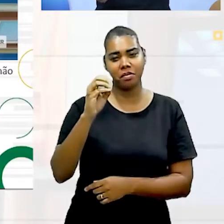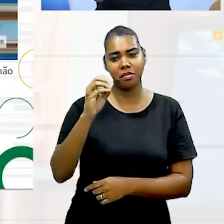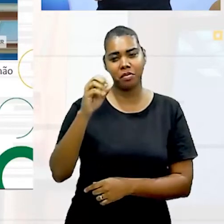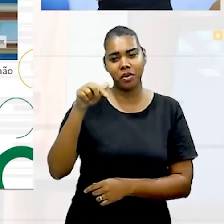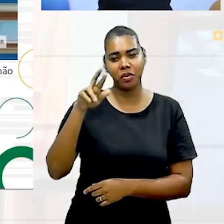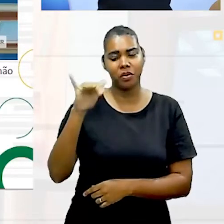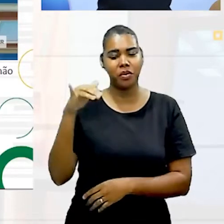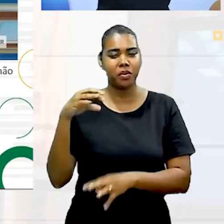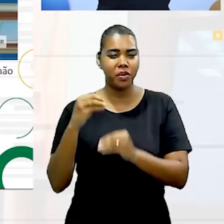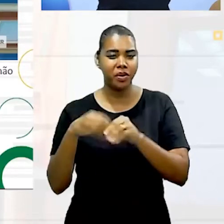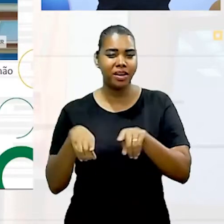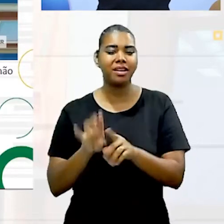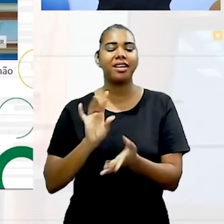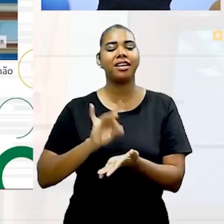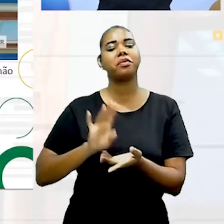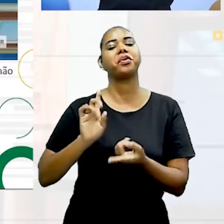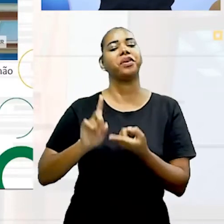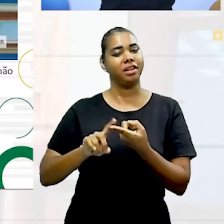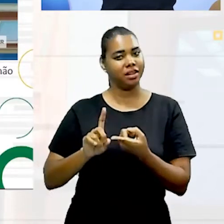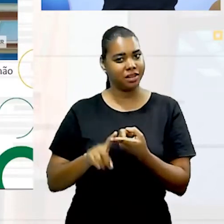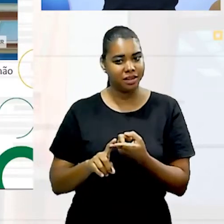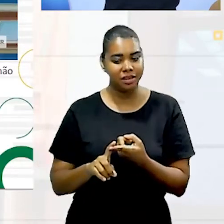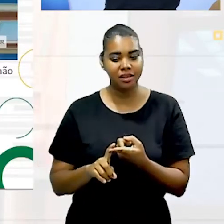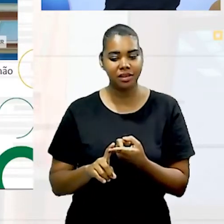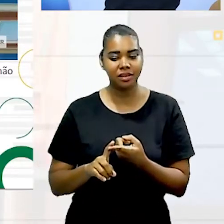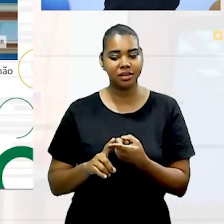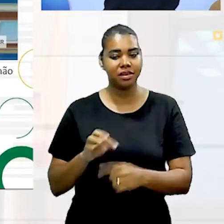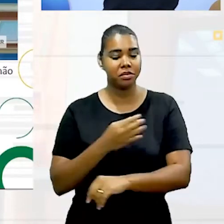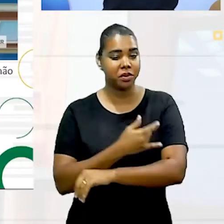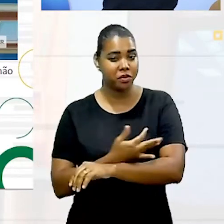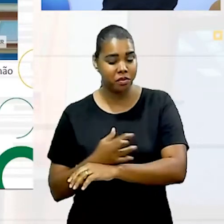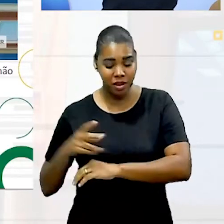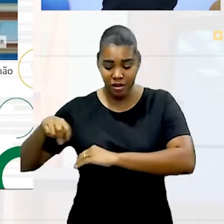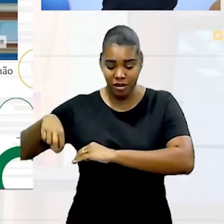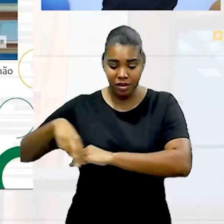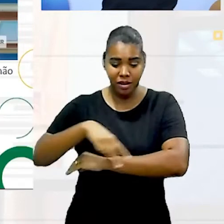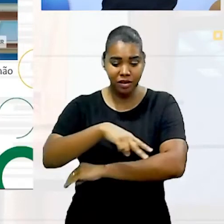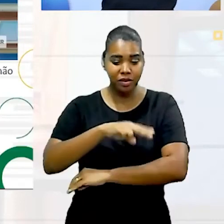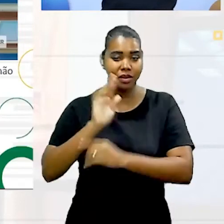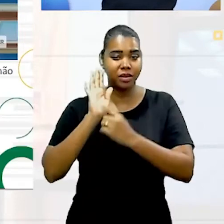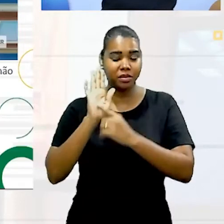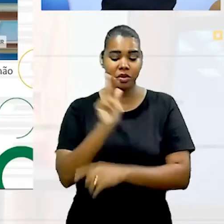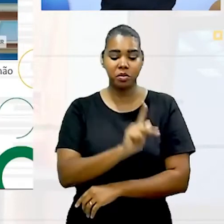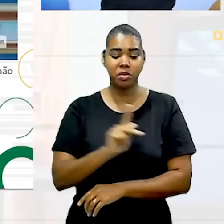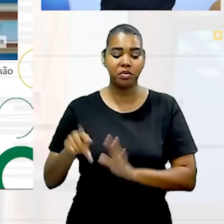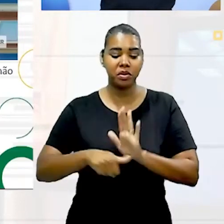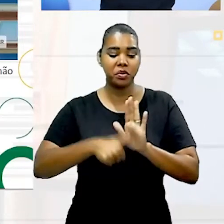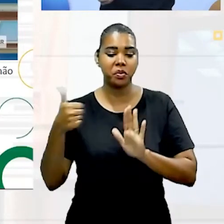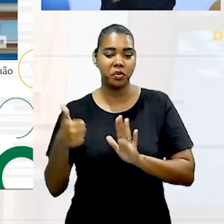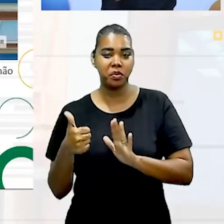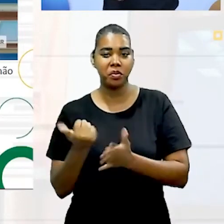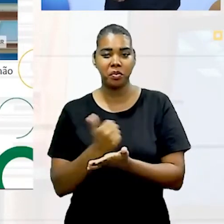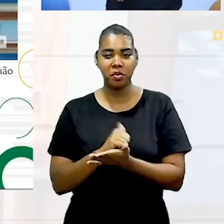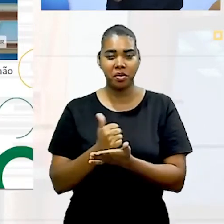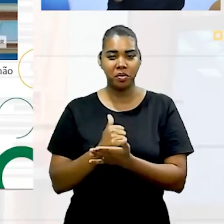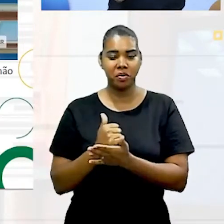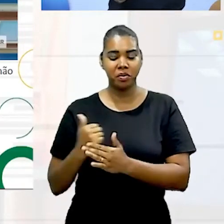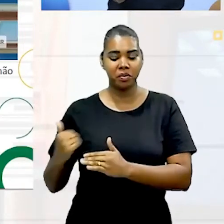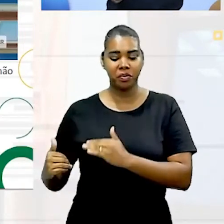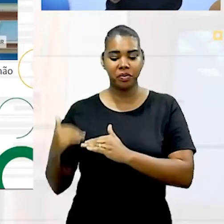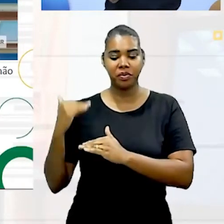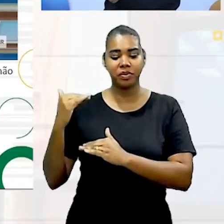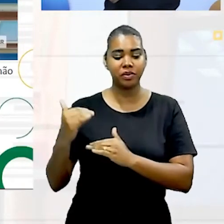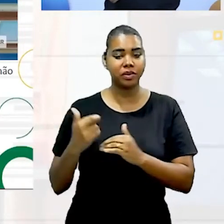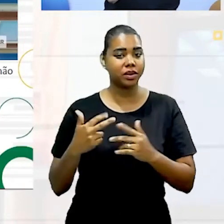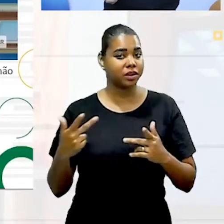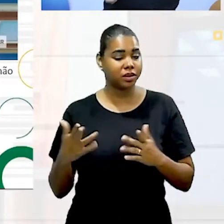andando e tem alguma coisa, geralmente o professor no primeiro jogo, da primeira geração, por exemplo, ou algum